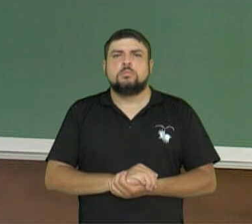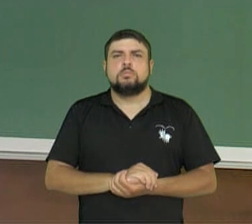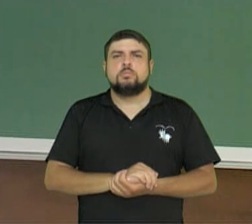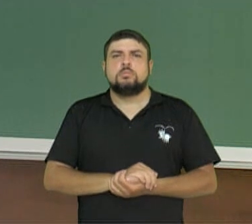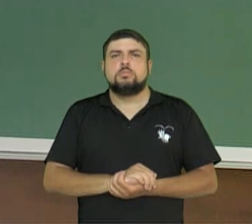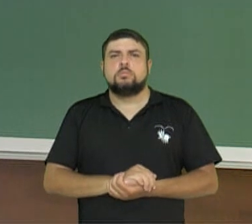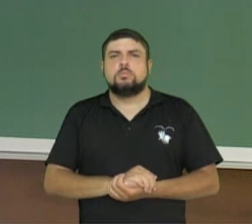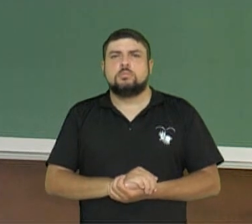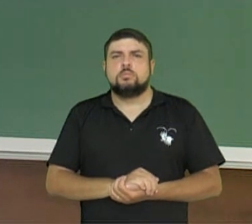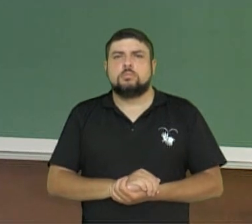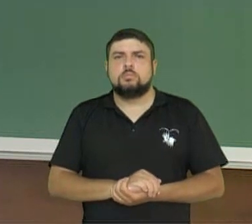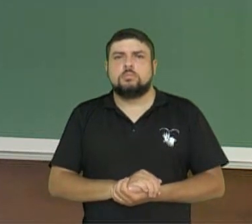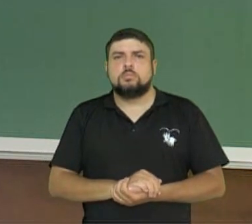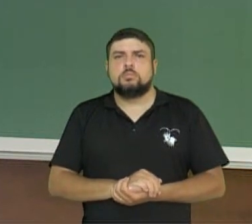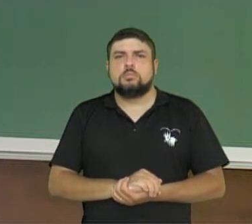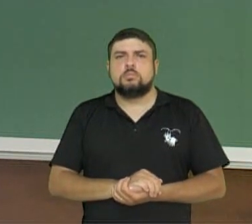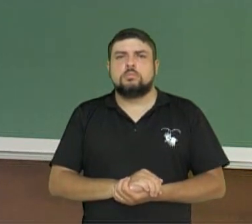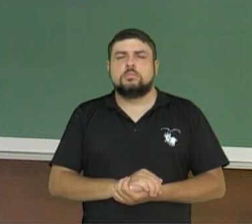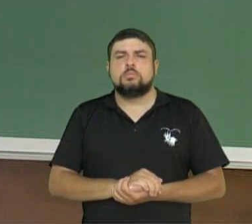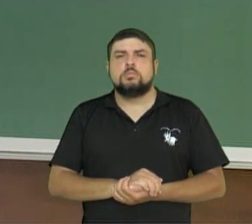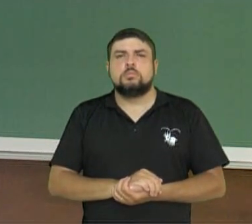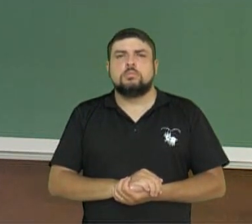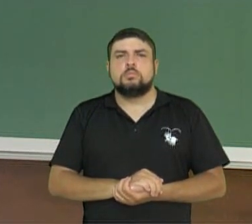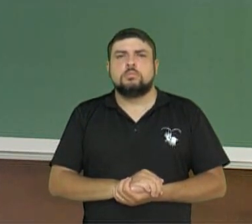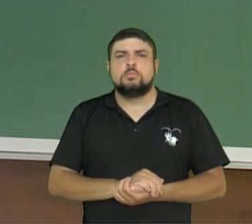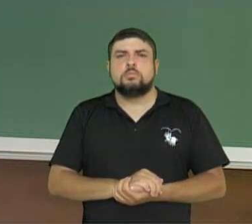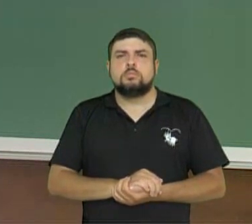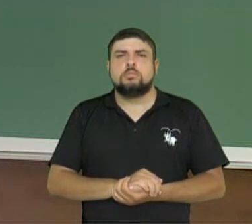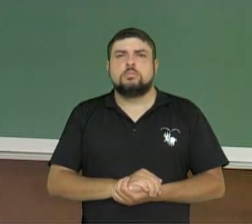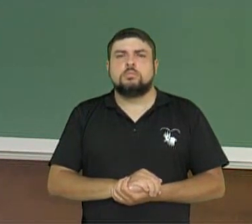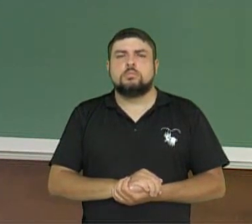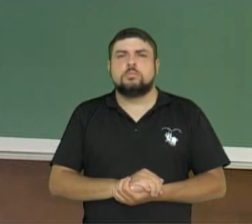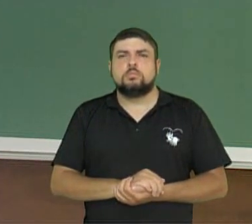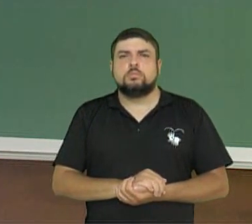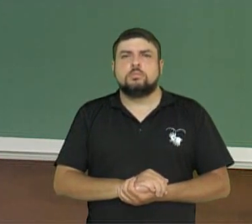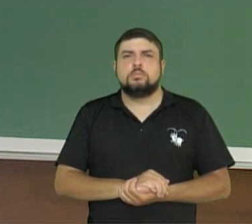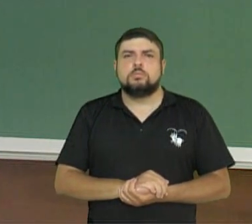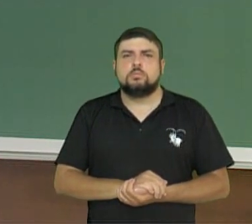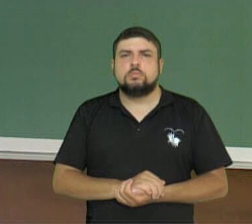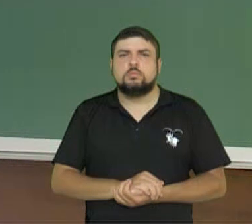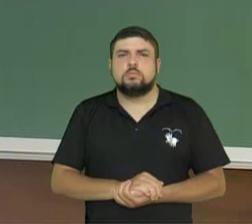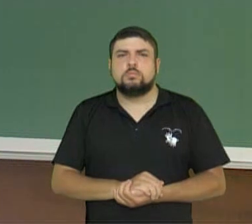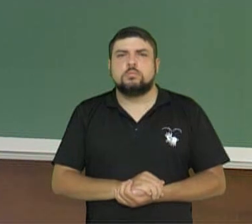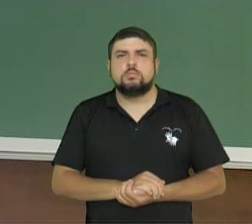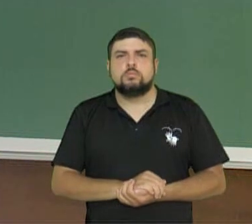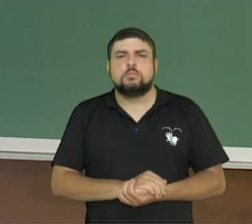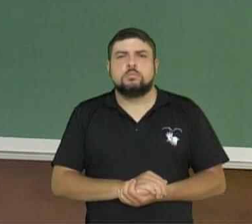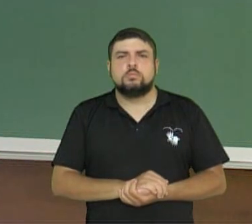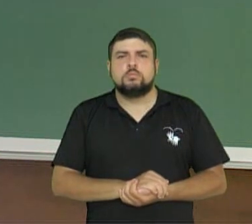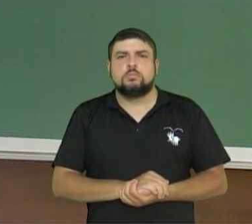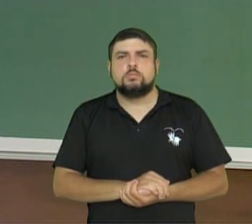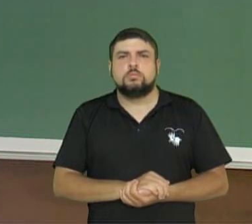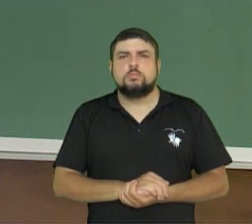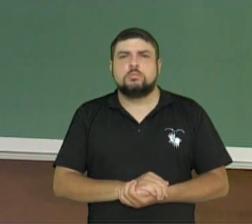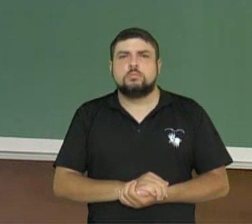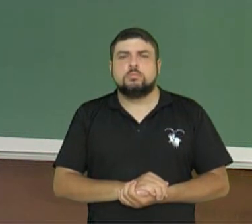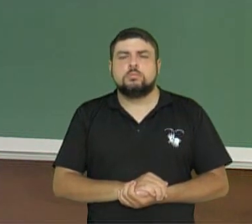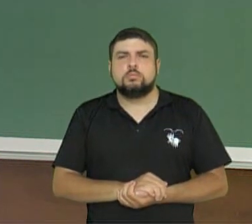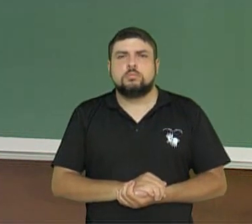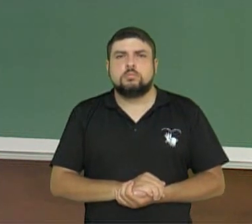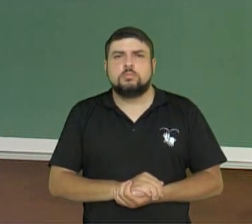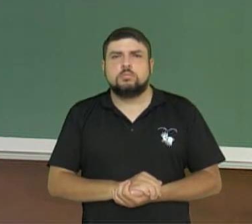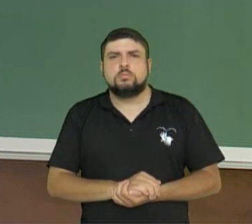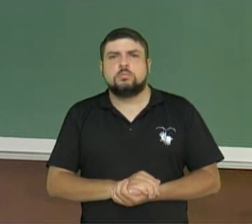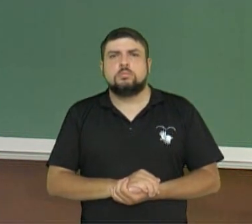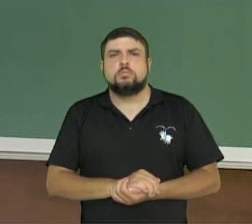de texto, así como de íconos y otros signos típicos del lenguaje cómic,